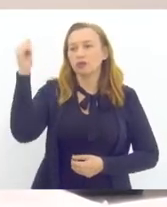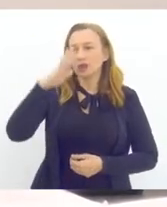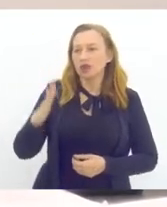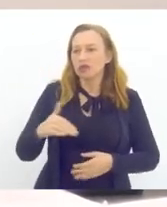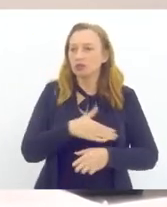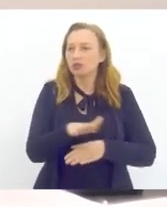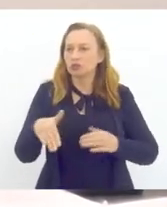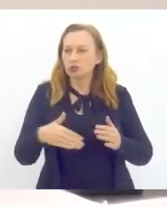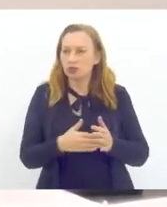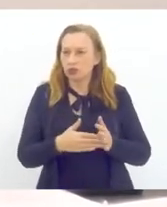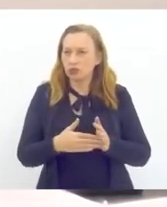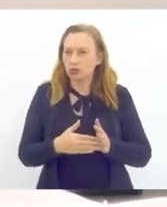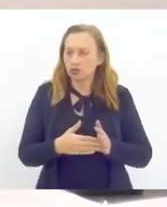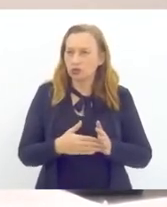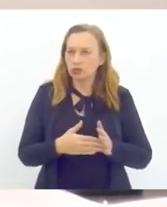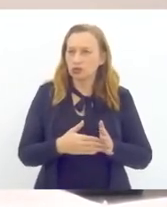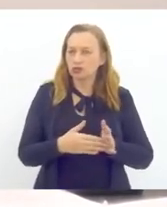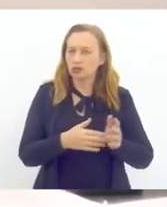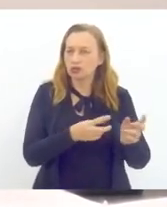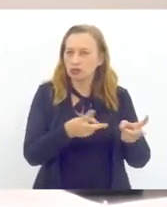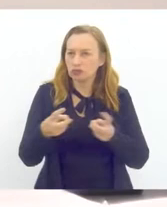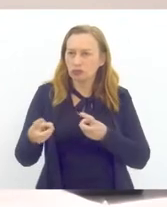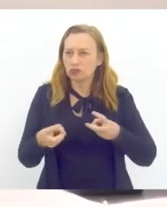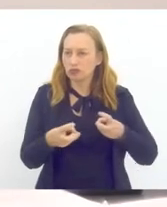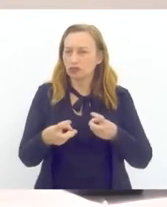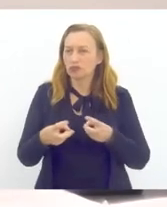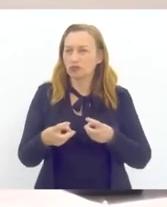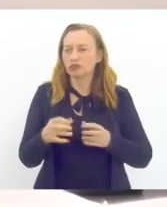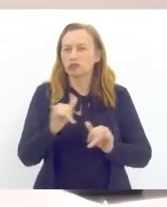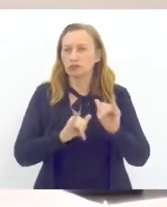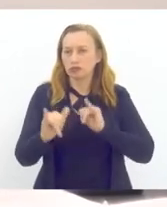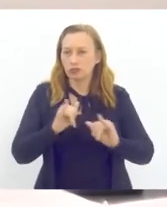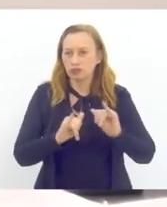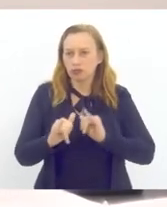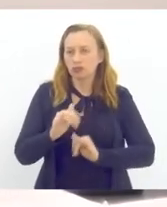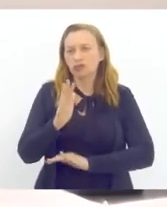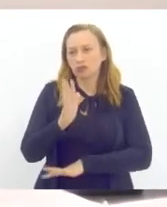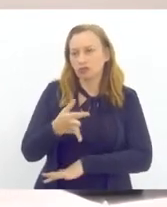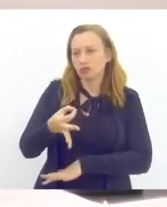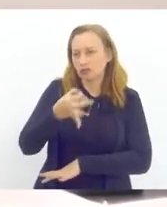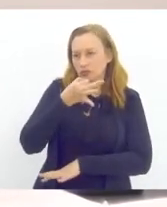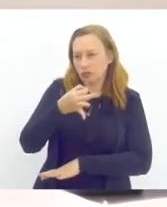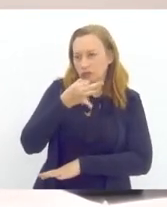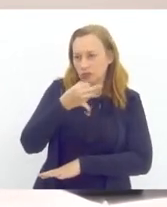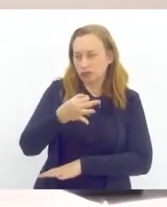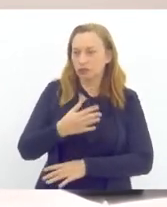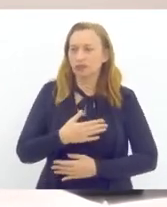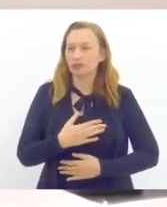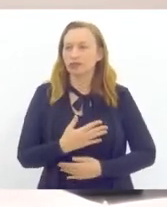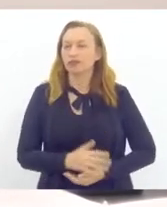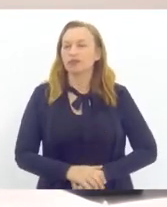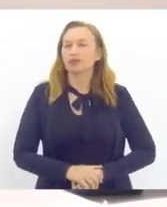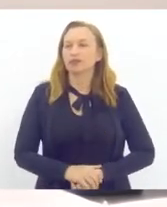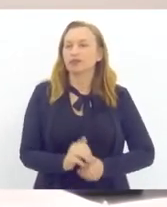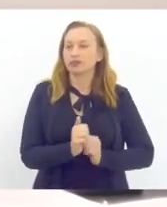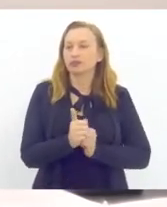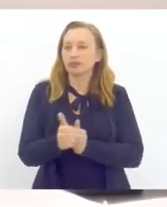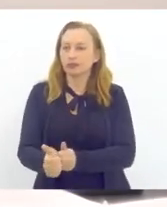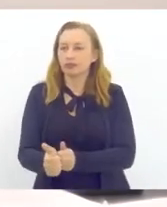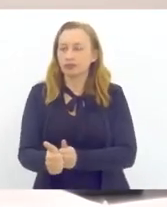esse indicador. Então, eu estou já externando a minha opinião, e aí o Flávio vai conduzir a